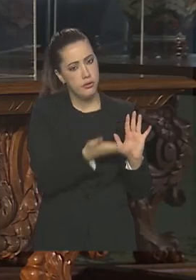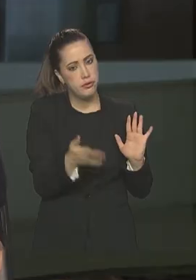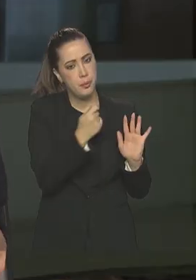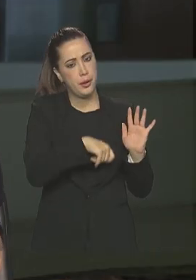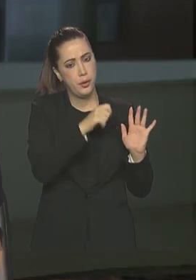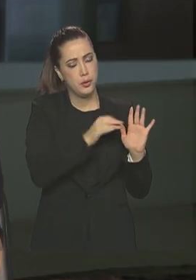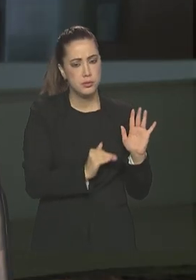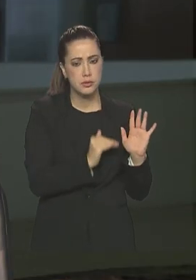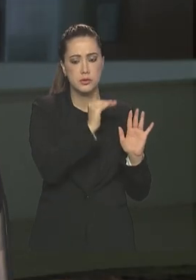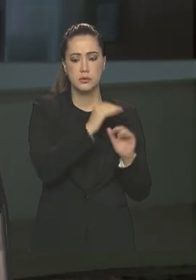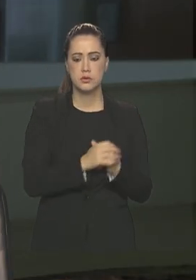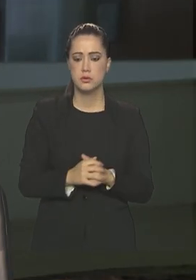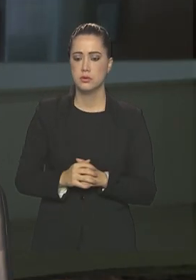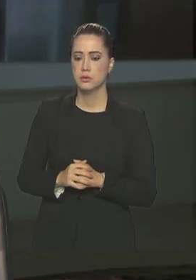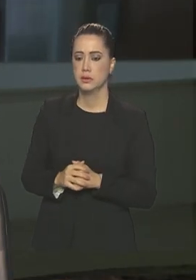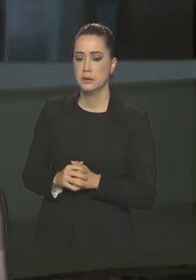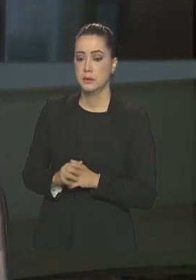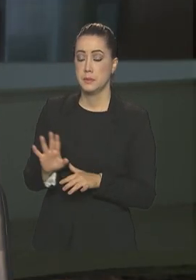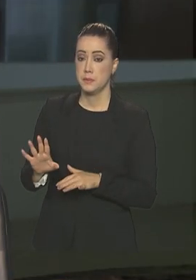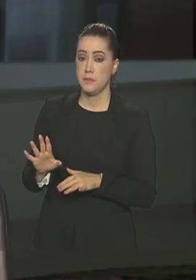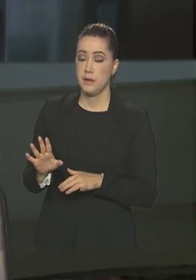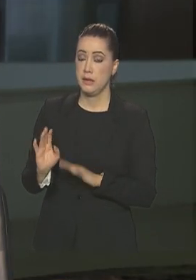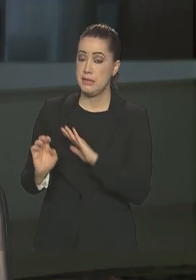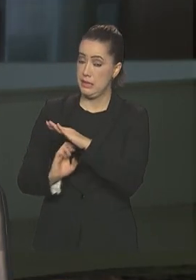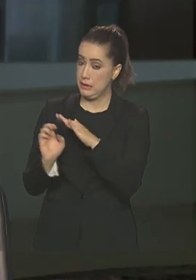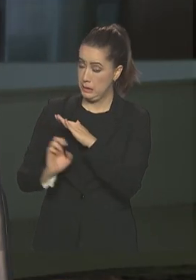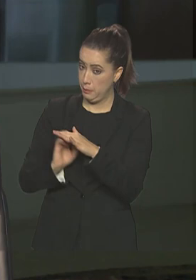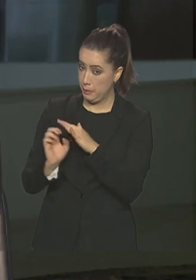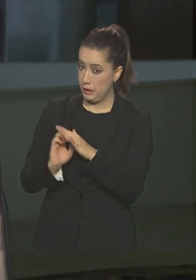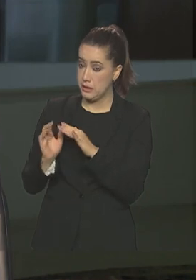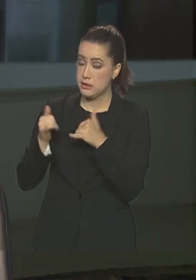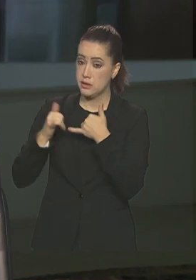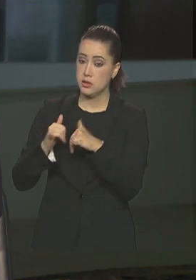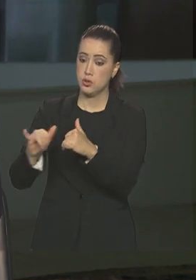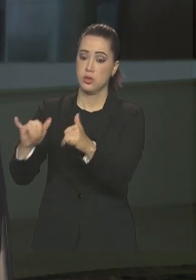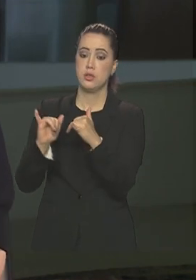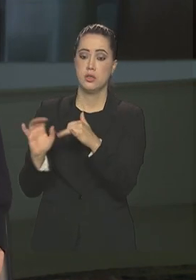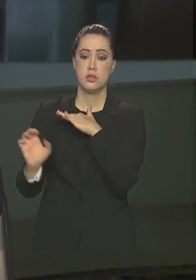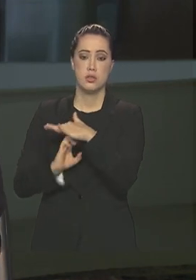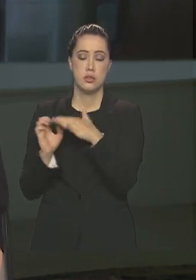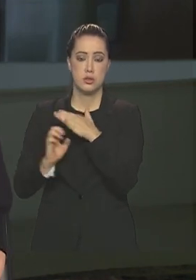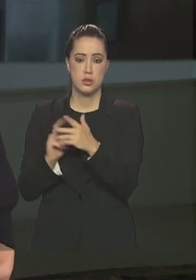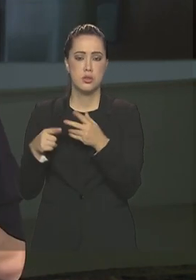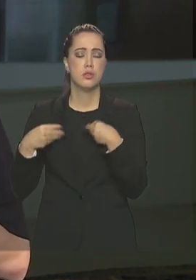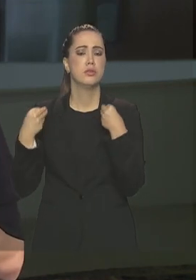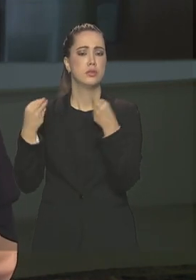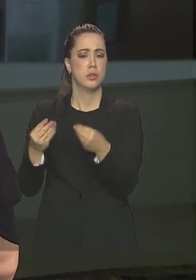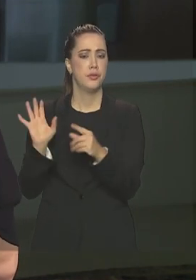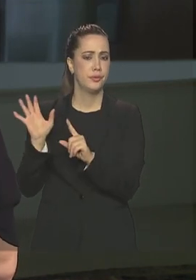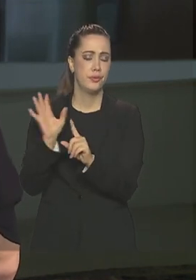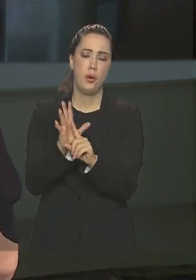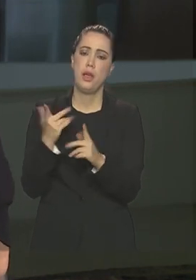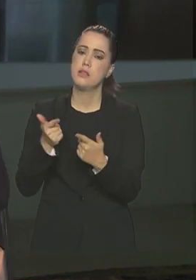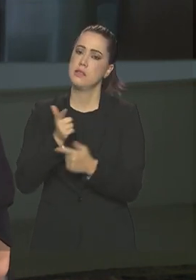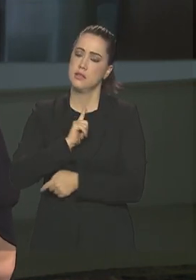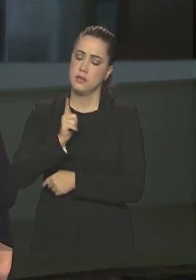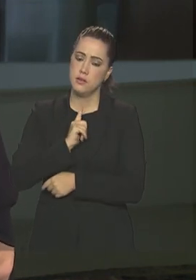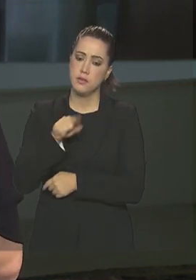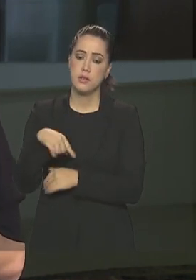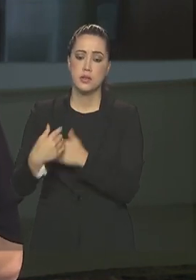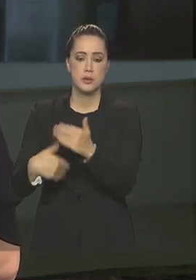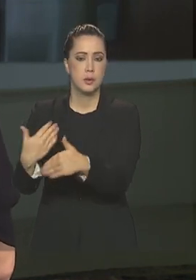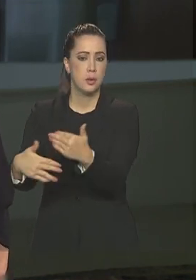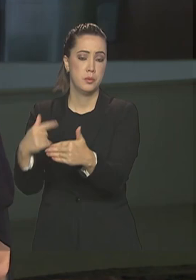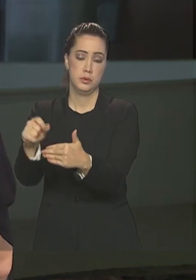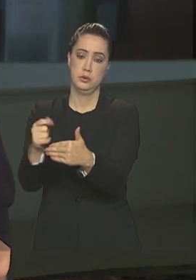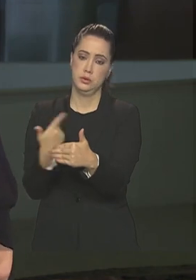economia. Bem, secretário, e as distribuidoras de energia elétrica, elas foram muito impactadas com a